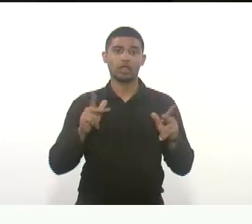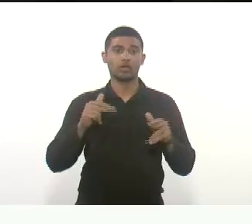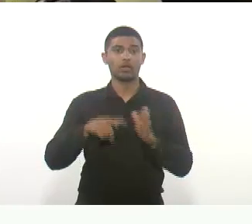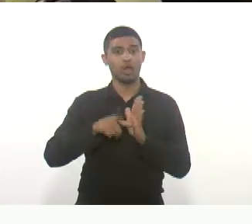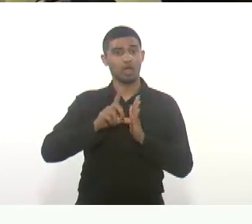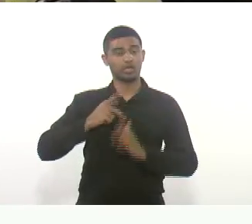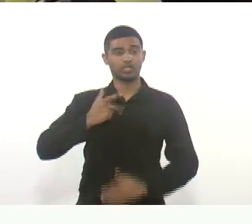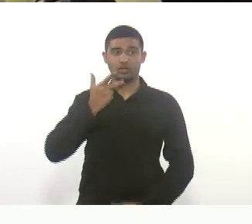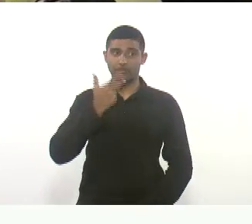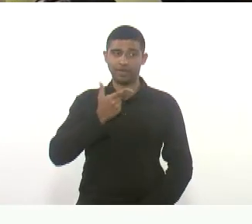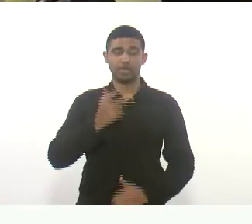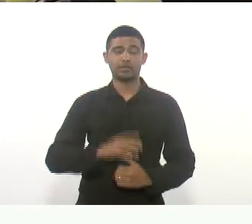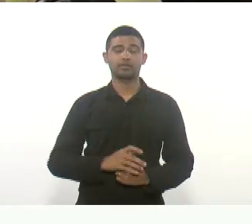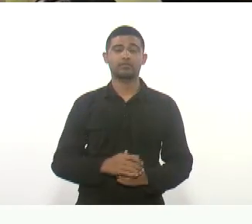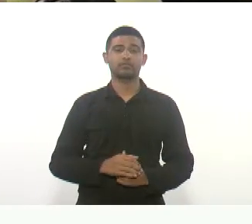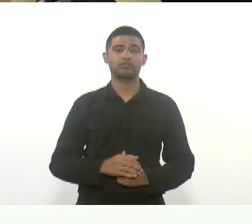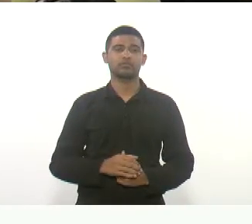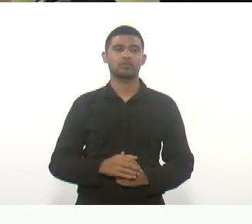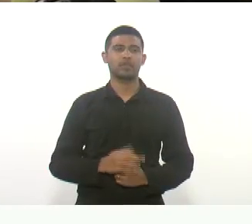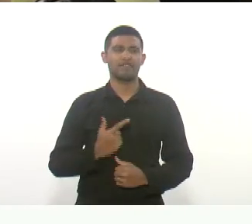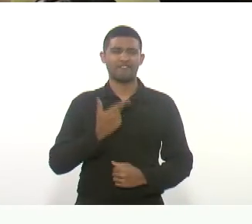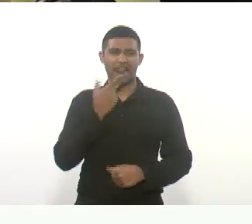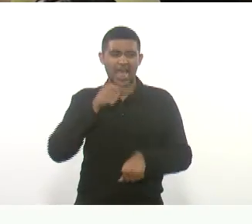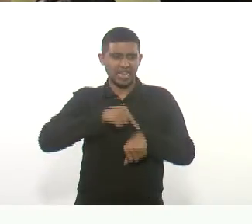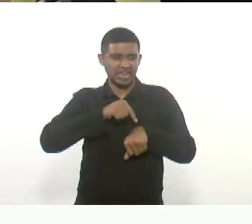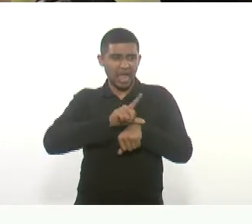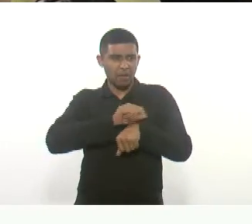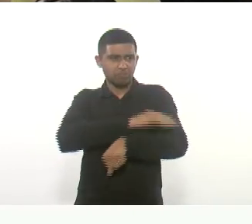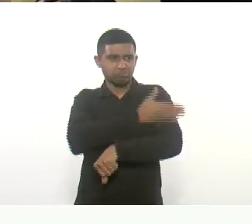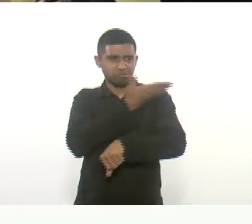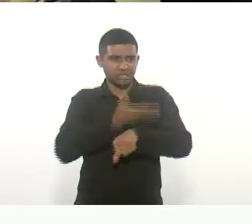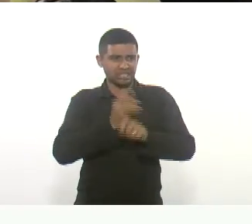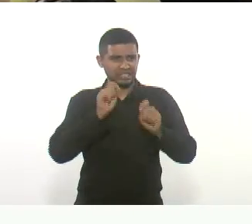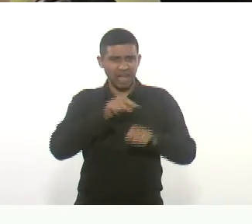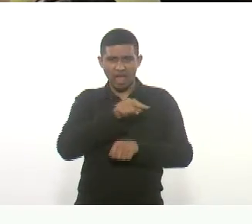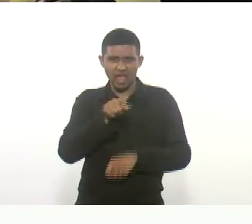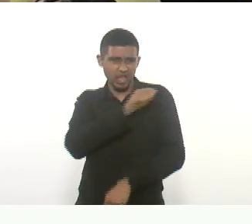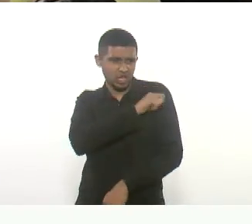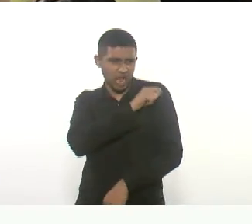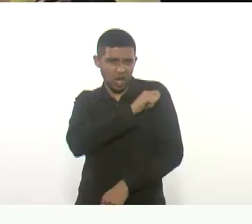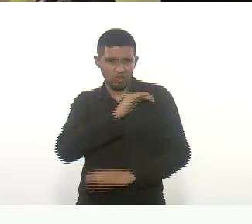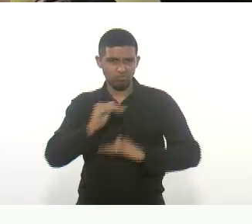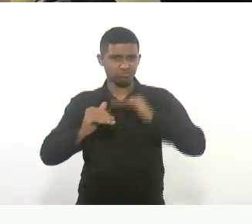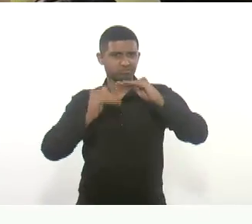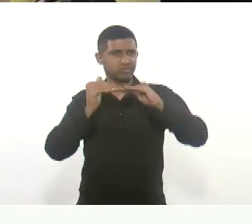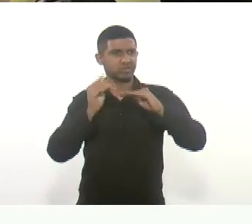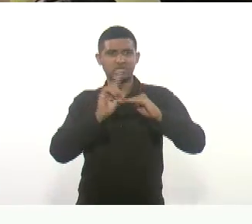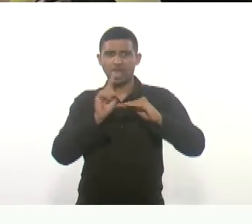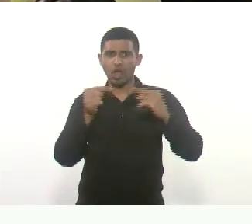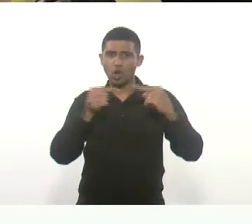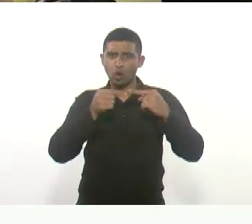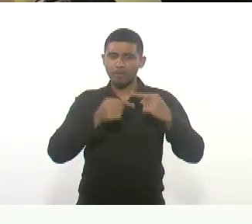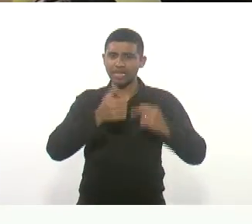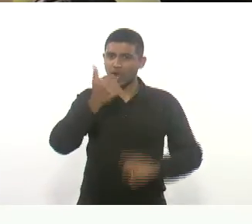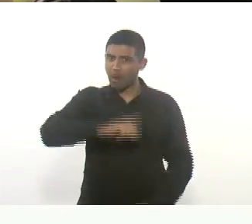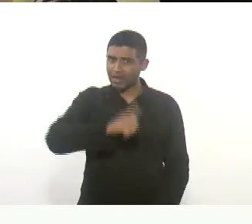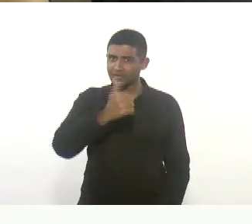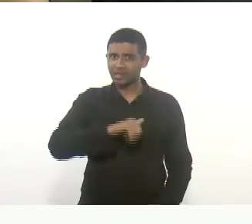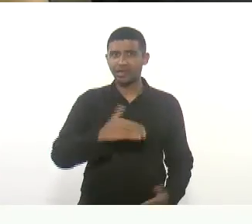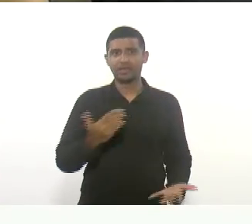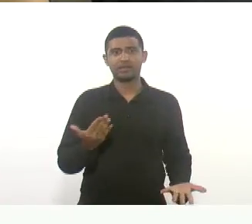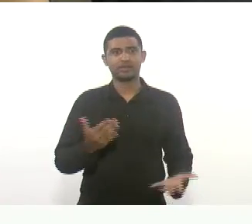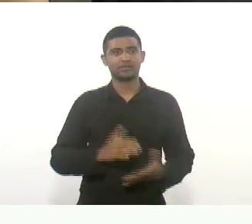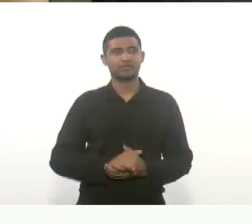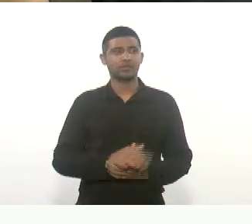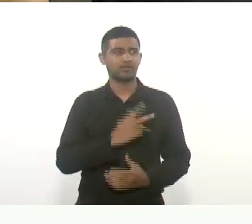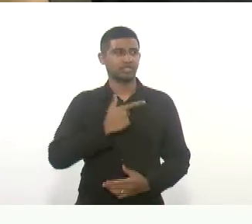na minha fala inicial, não é o tempo integral que vai fazer o nosso estudante evoluir, é a qualidade. Uhum. Então, assim, com todo esse